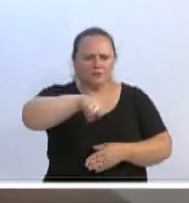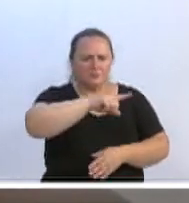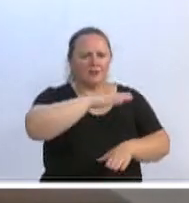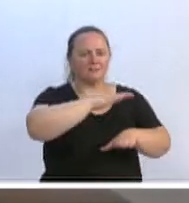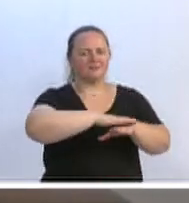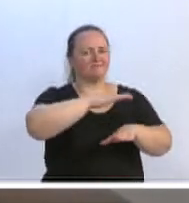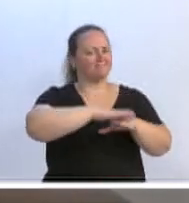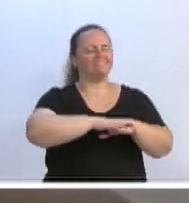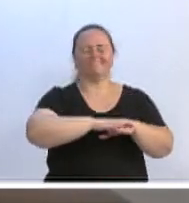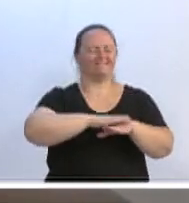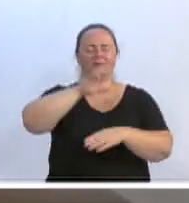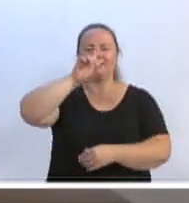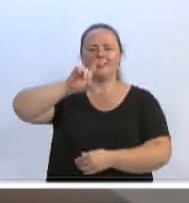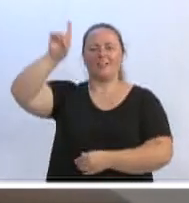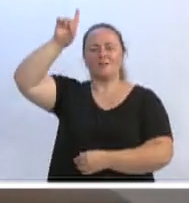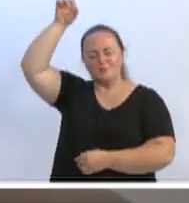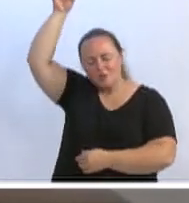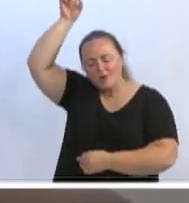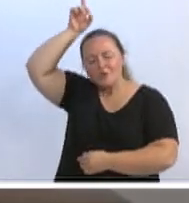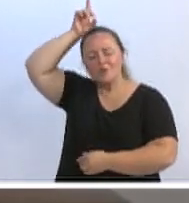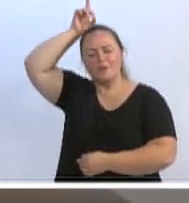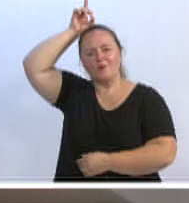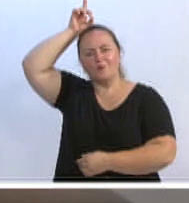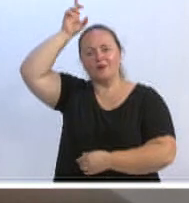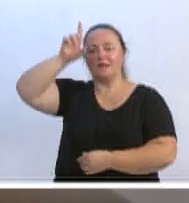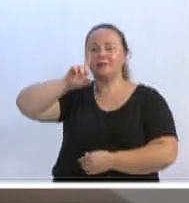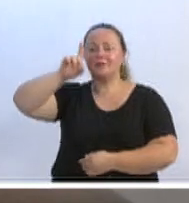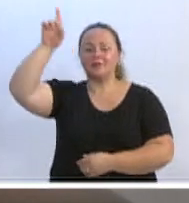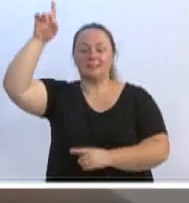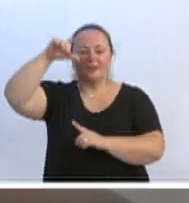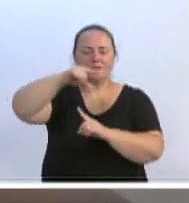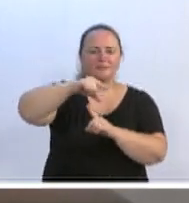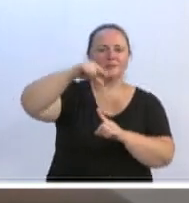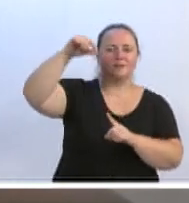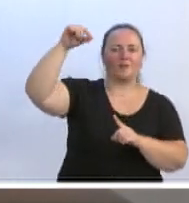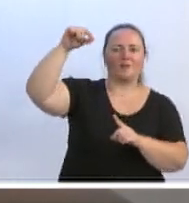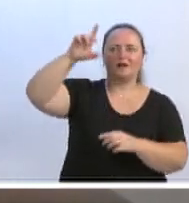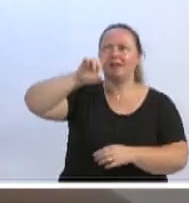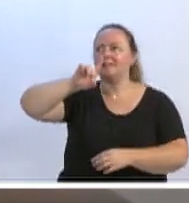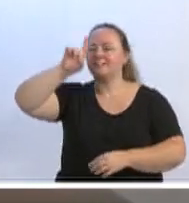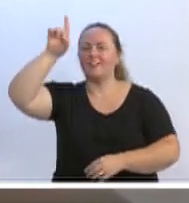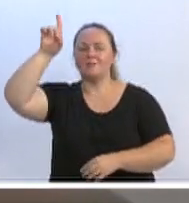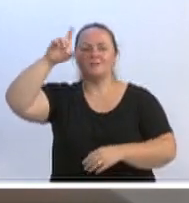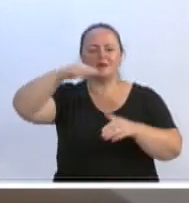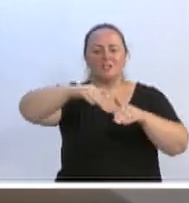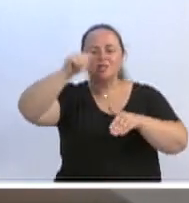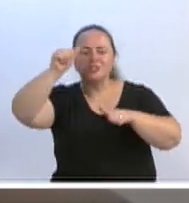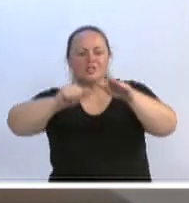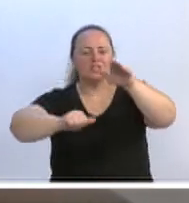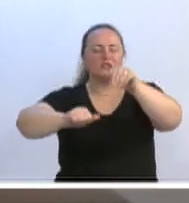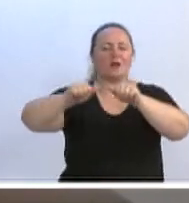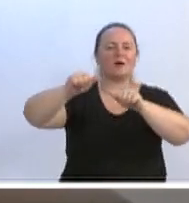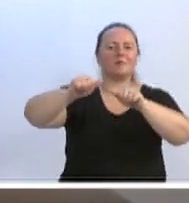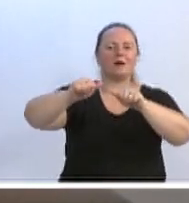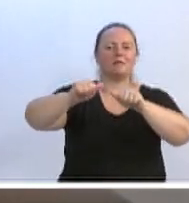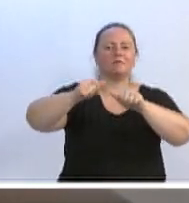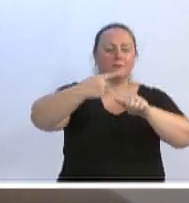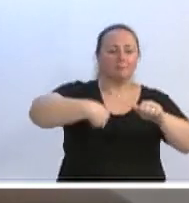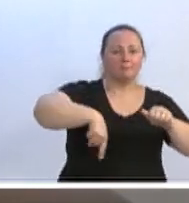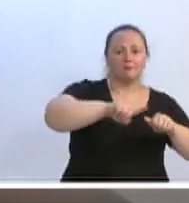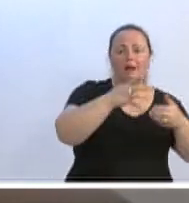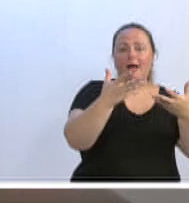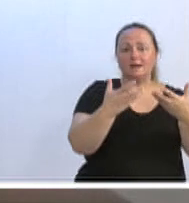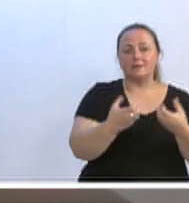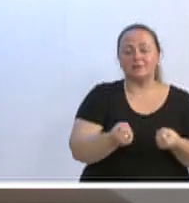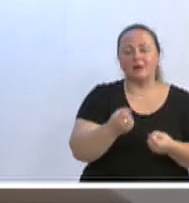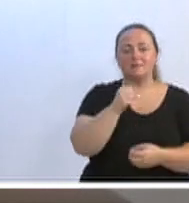escolhe, Deus elege, Deus chama, e o homem tem o livre-arbítrio de aceitar ou